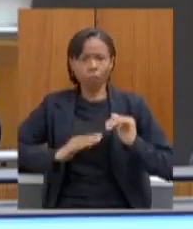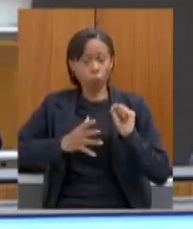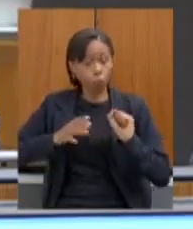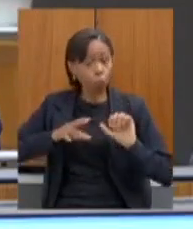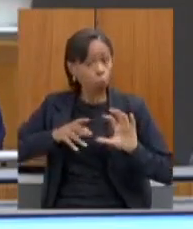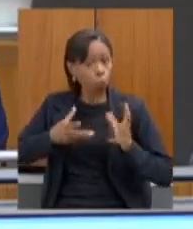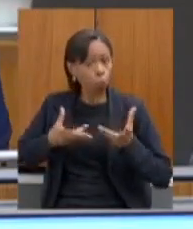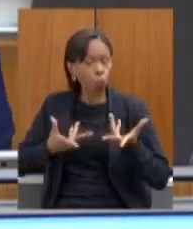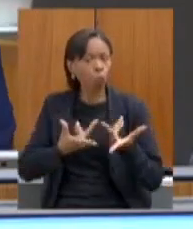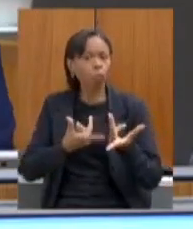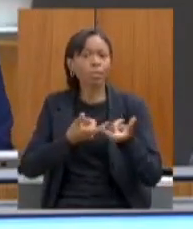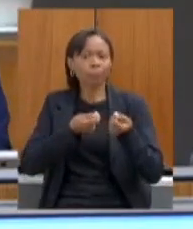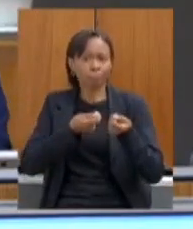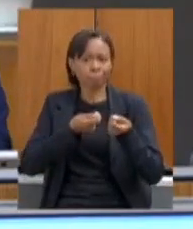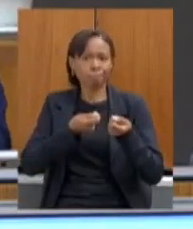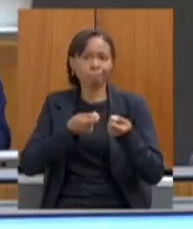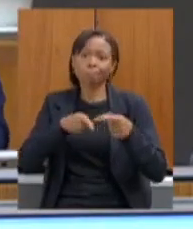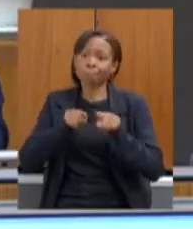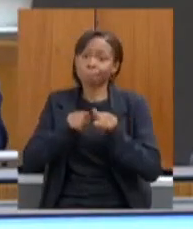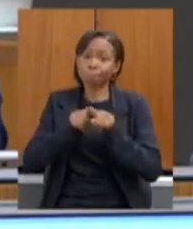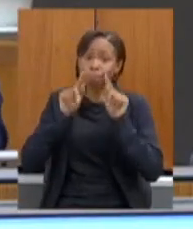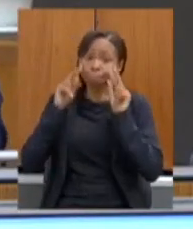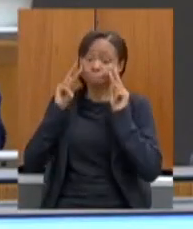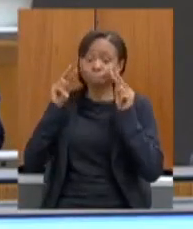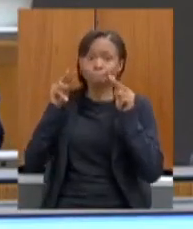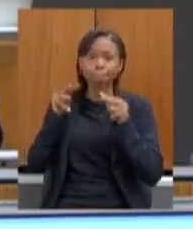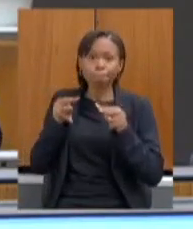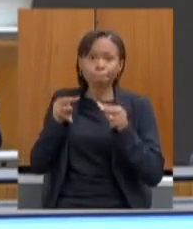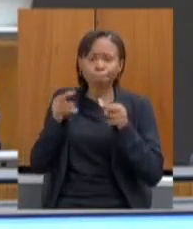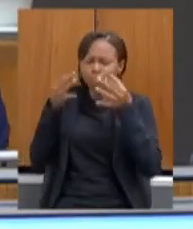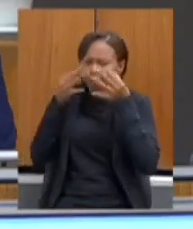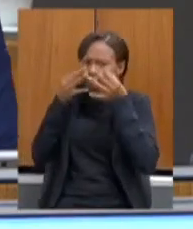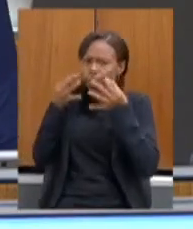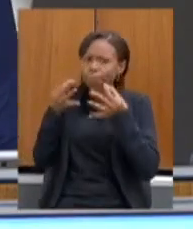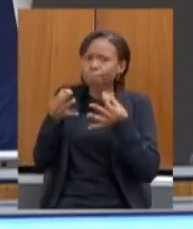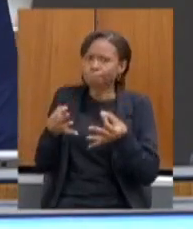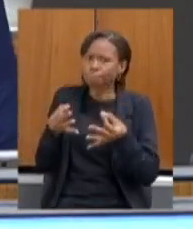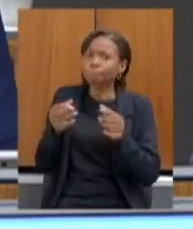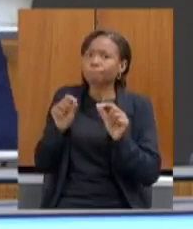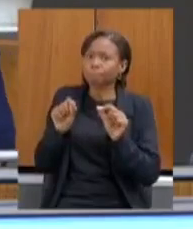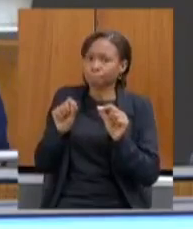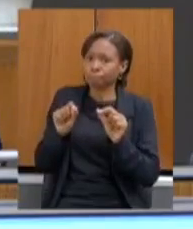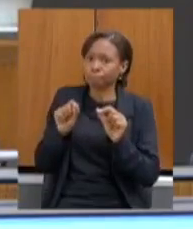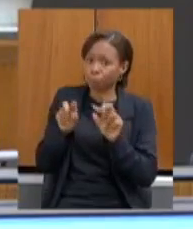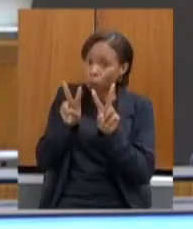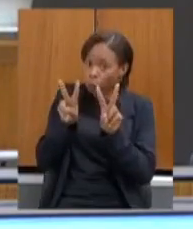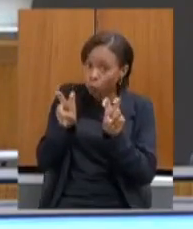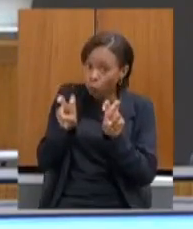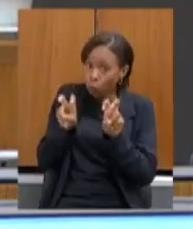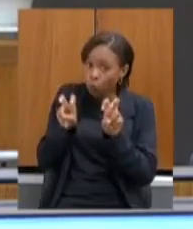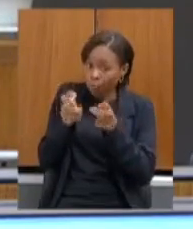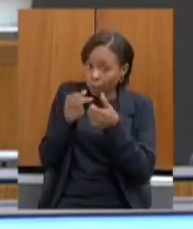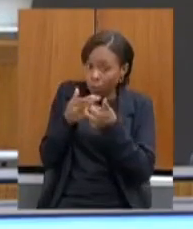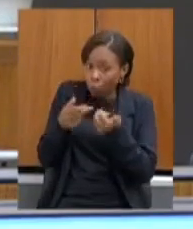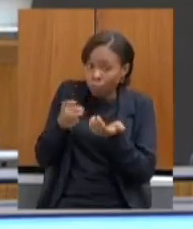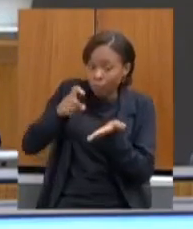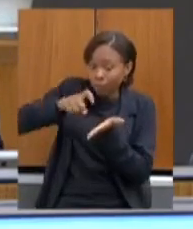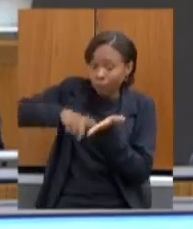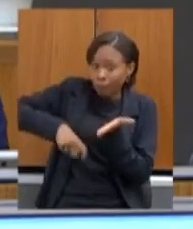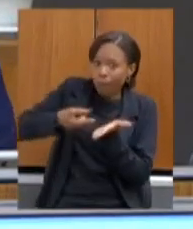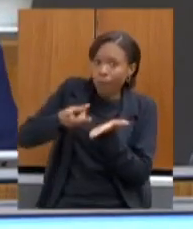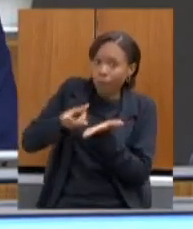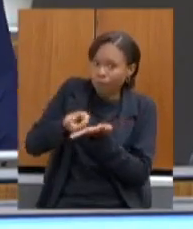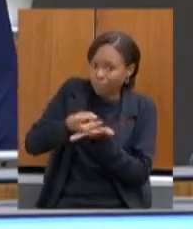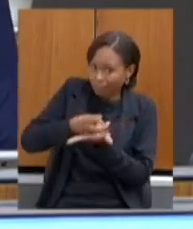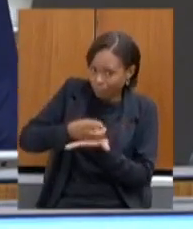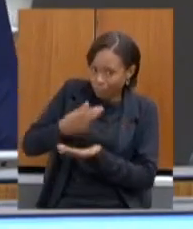de forma também atenta e bastante serena para a questão fiscal do nosso Estado. Não podemos ser